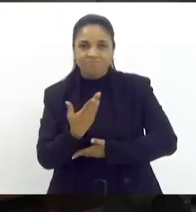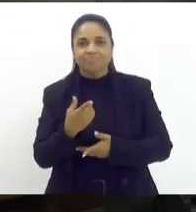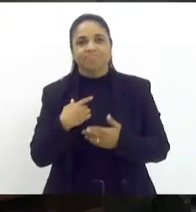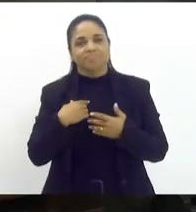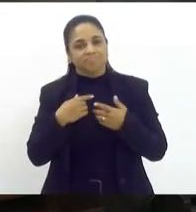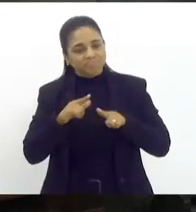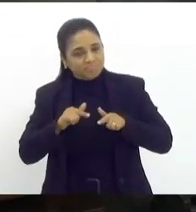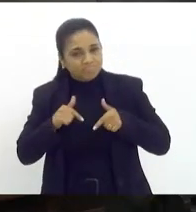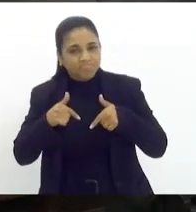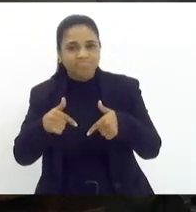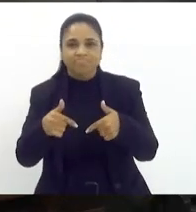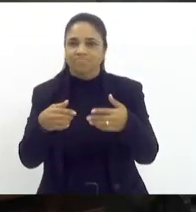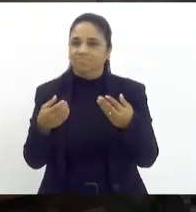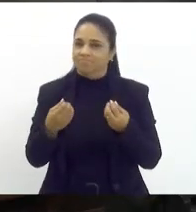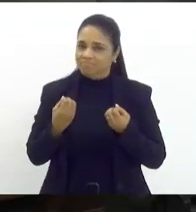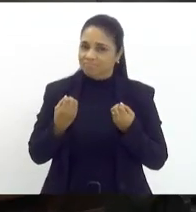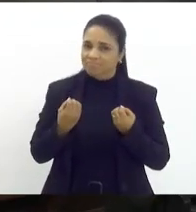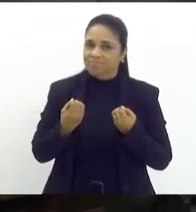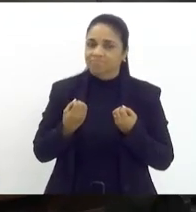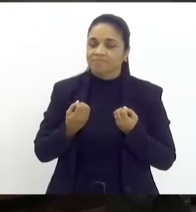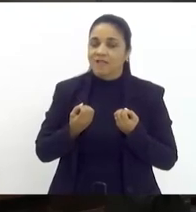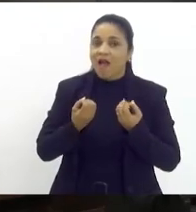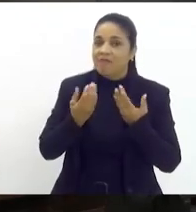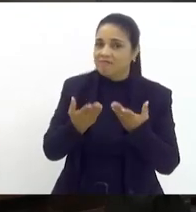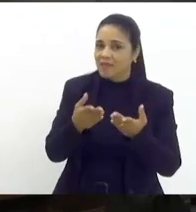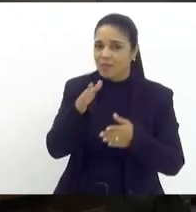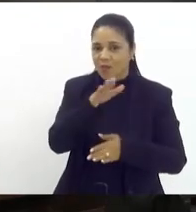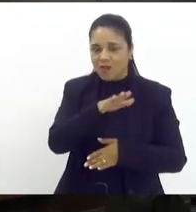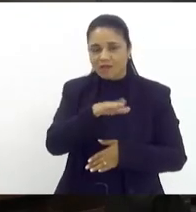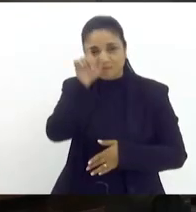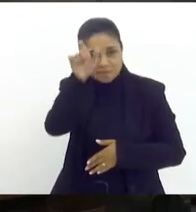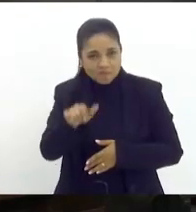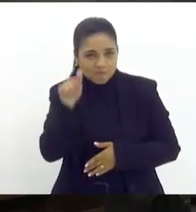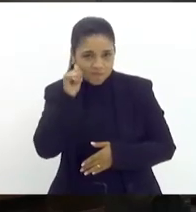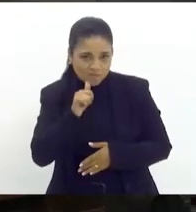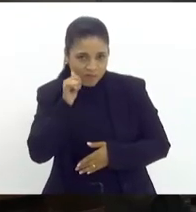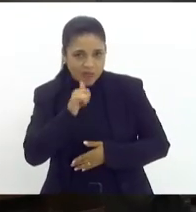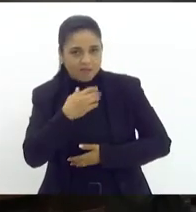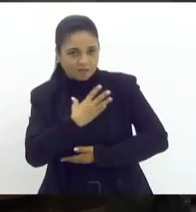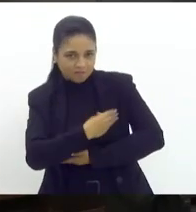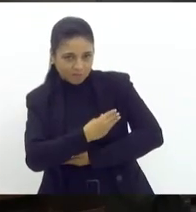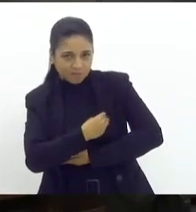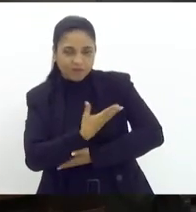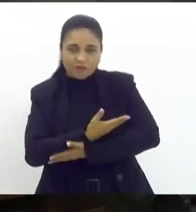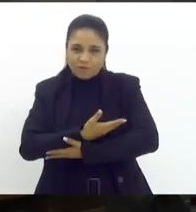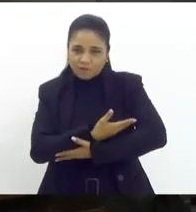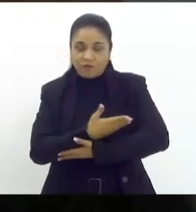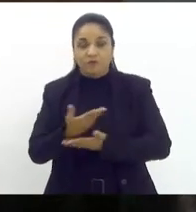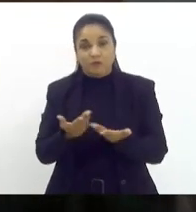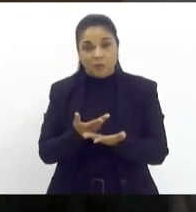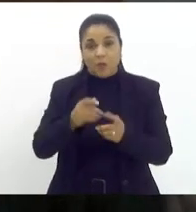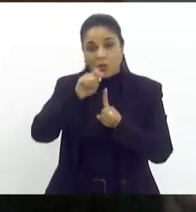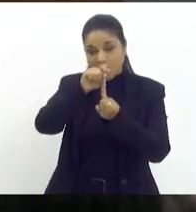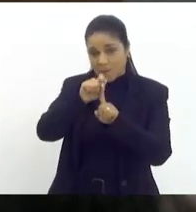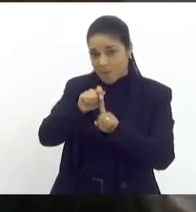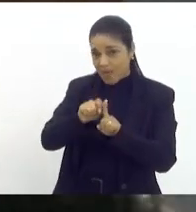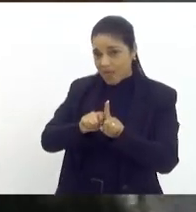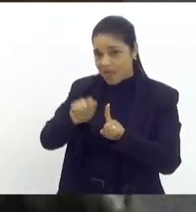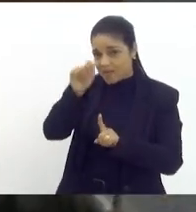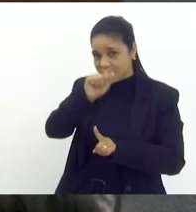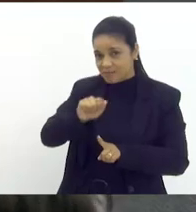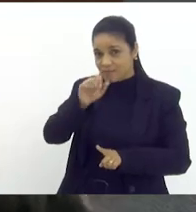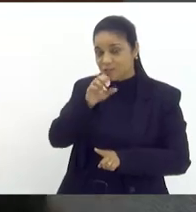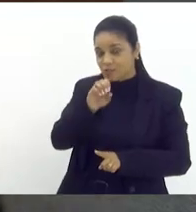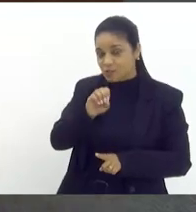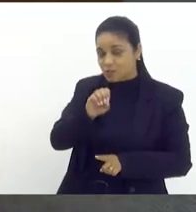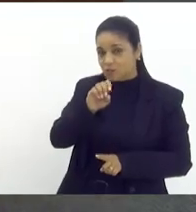atendam E aí para encerrar fala sobre o a gosto Dourado já aleitamento materno